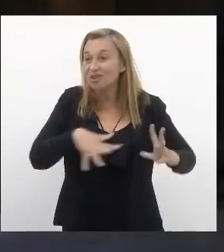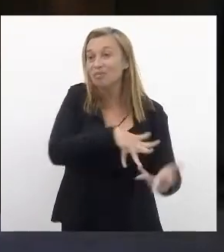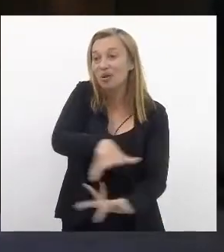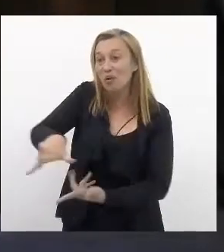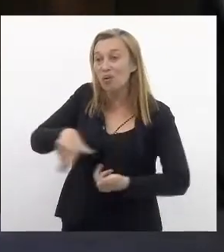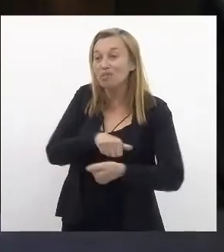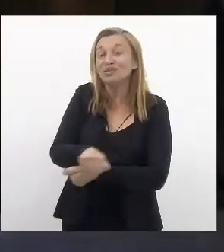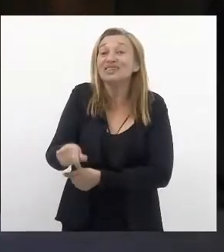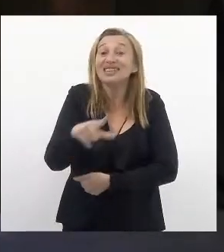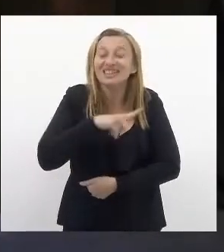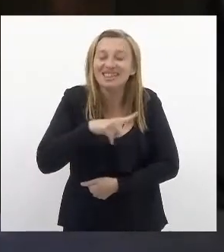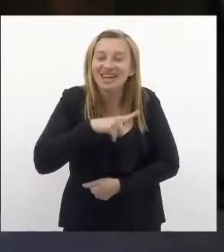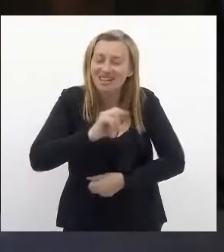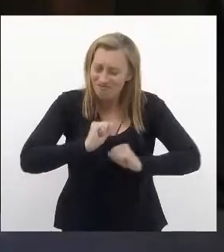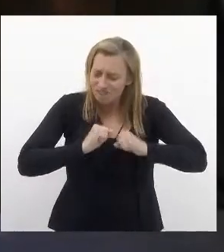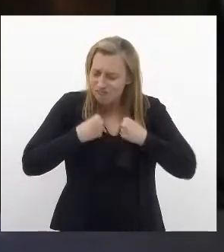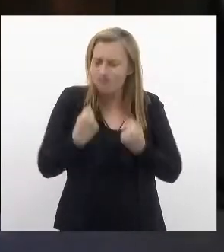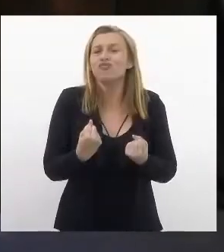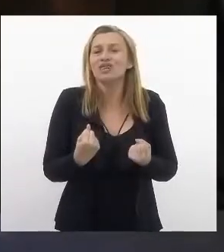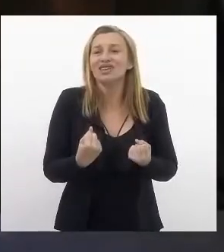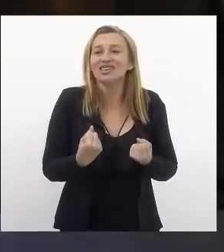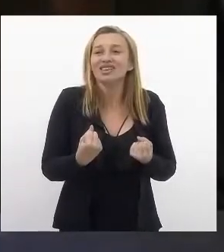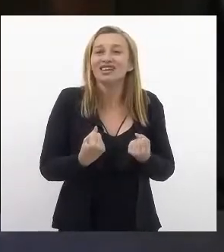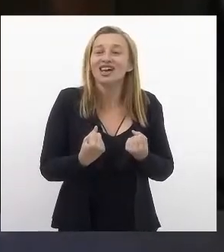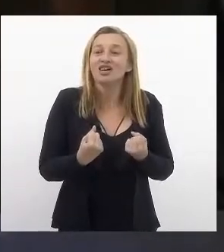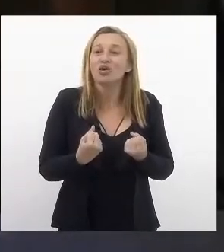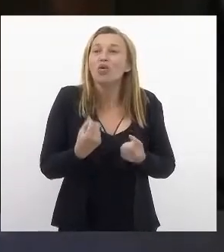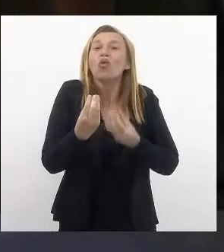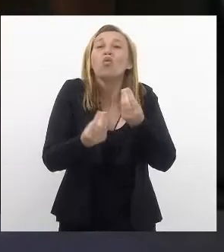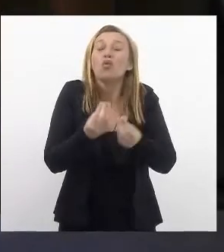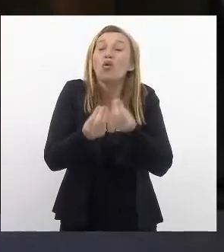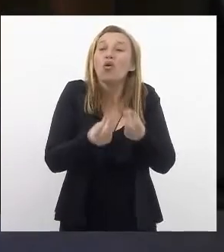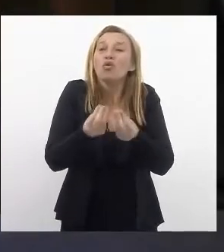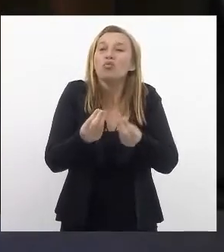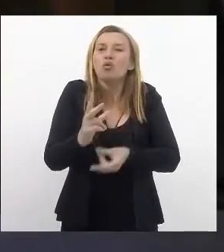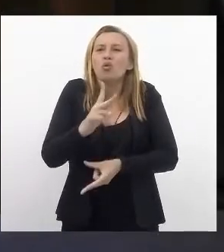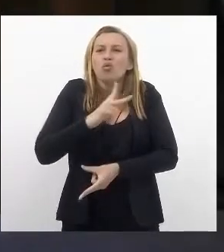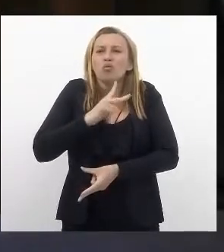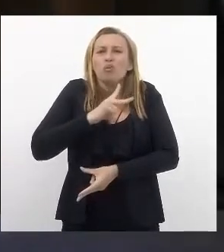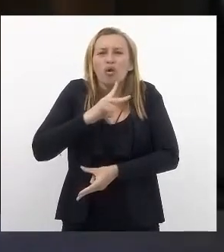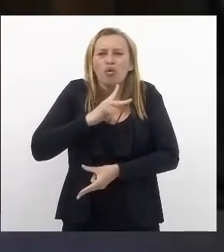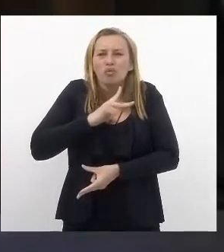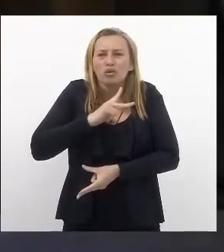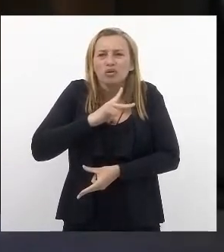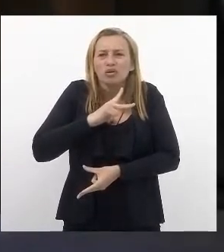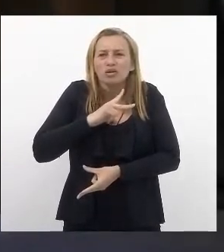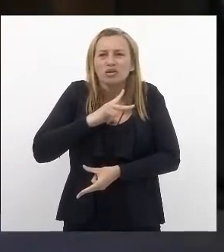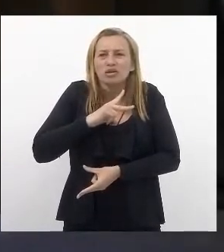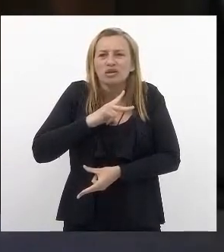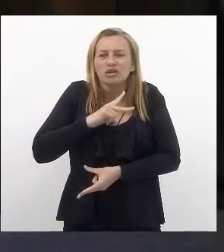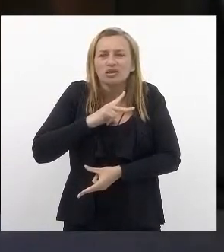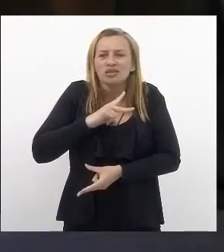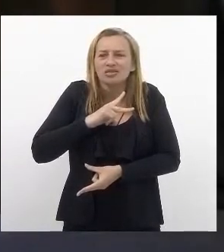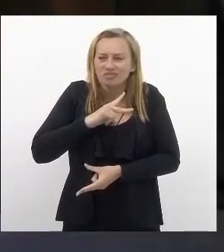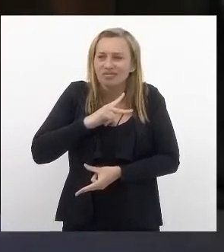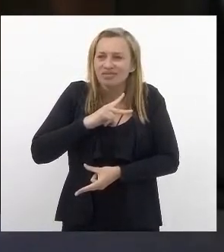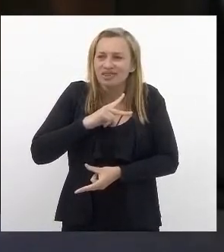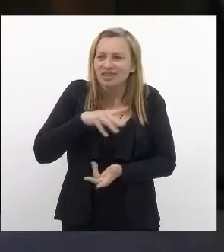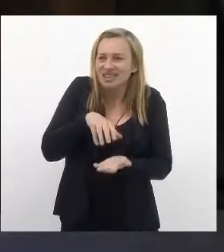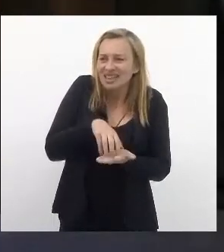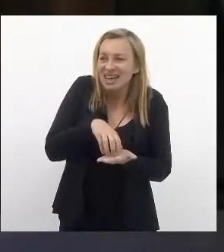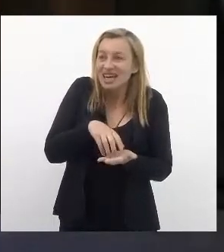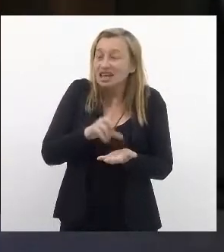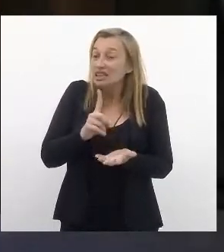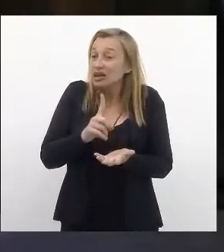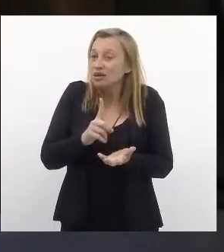tenha perseverança como o próprio cedro, que a gente não desanime de construir a sociedade que